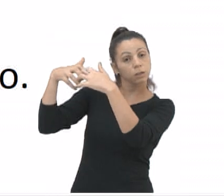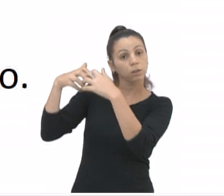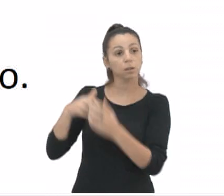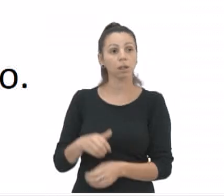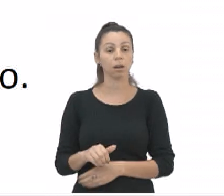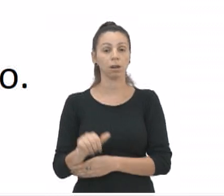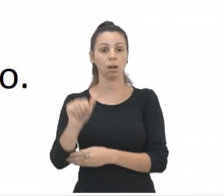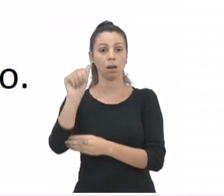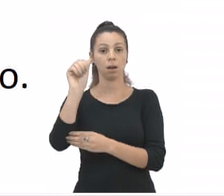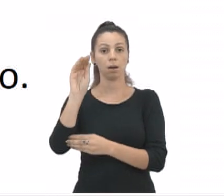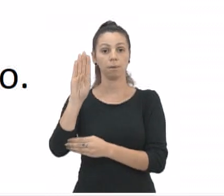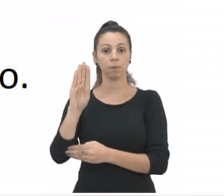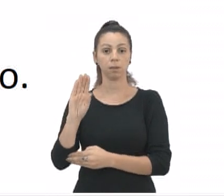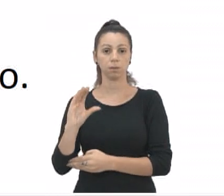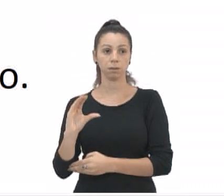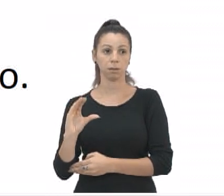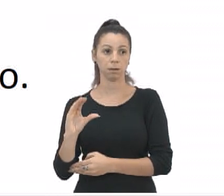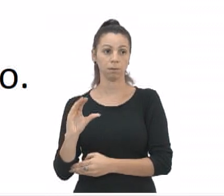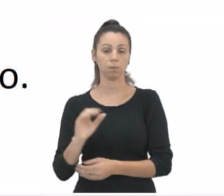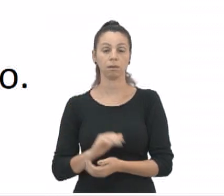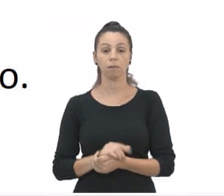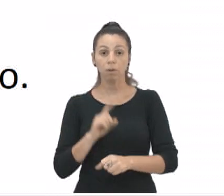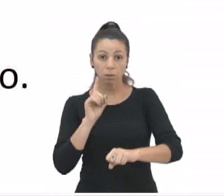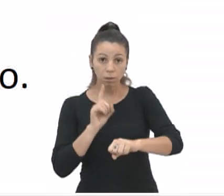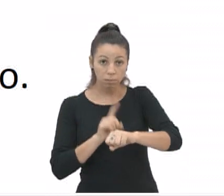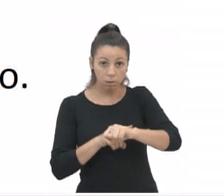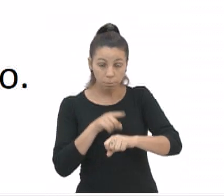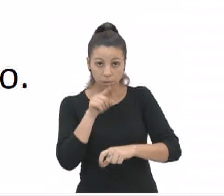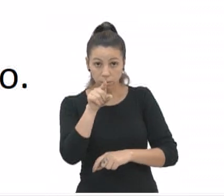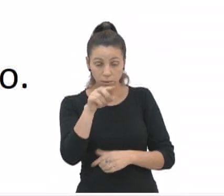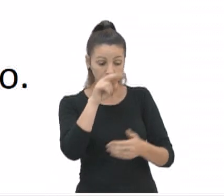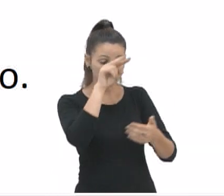A, B e C. Eu vou dar um tempo para